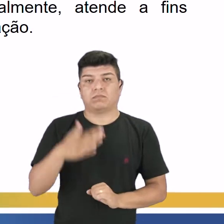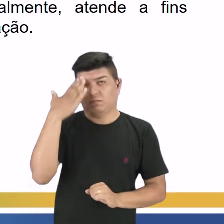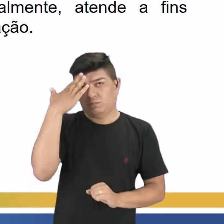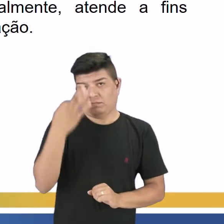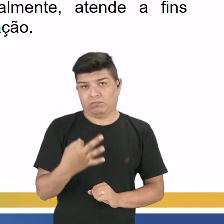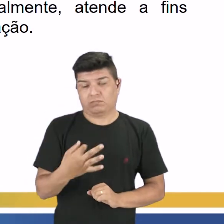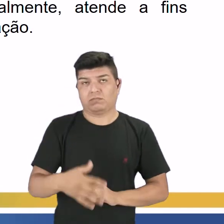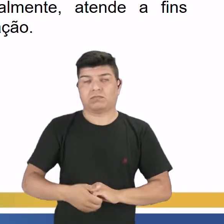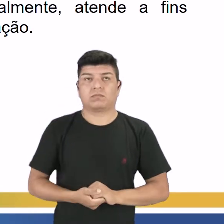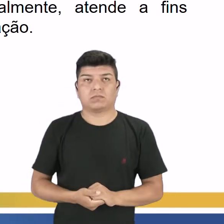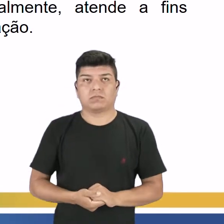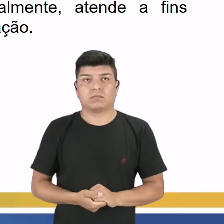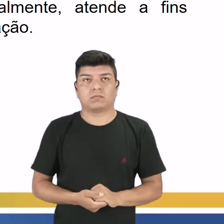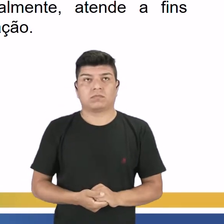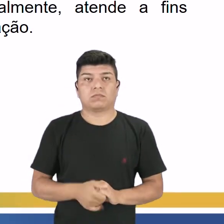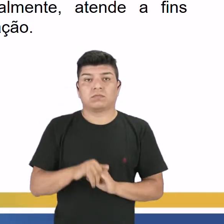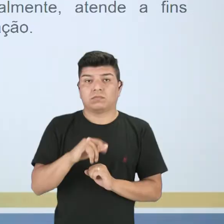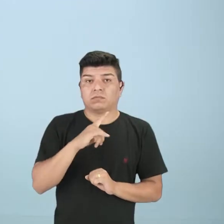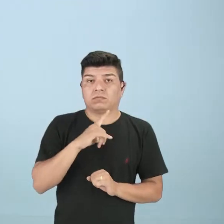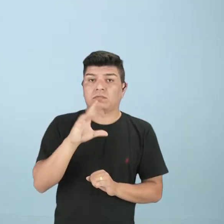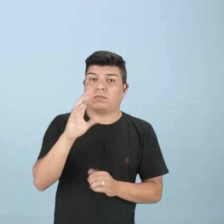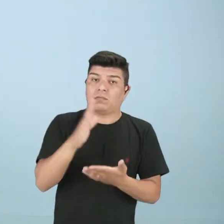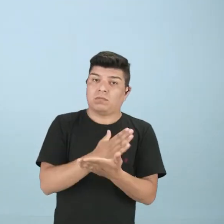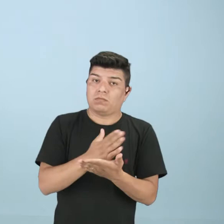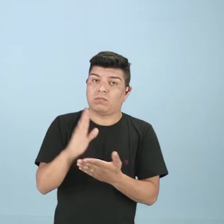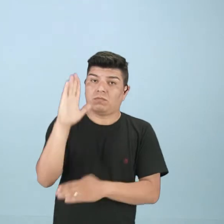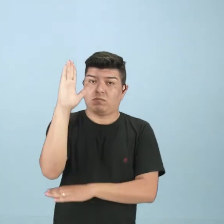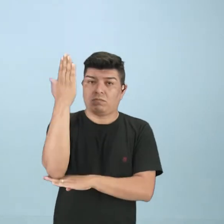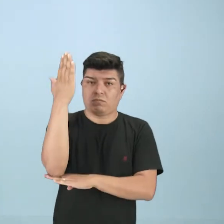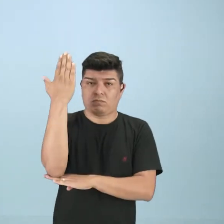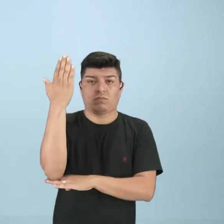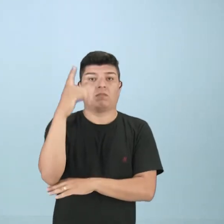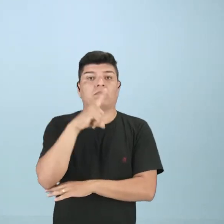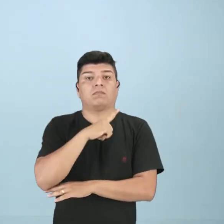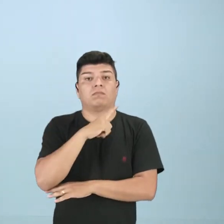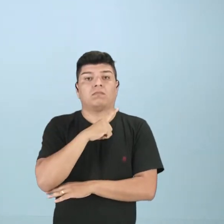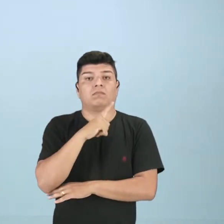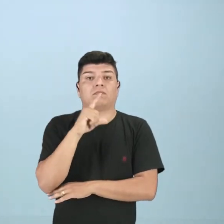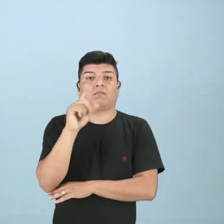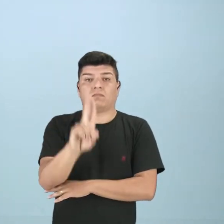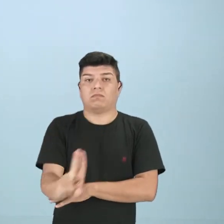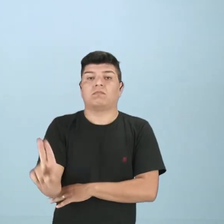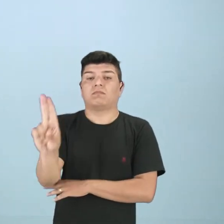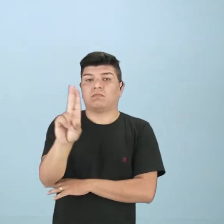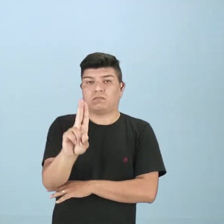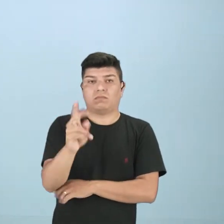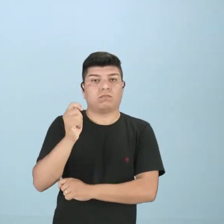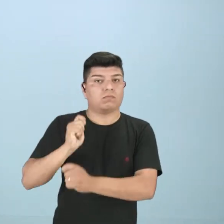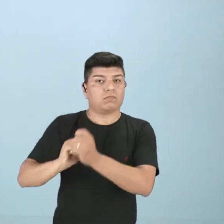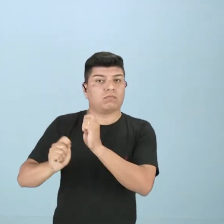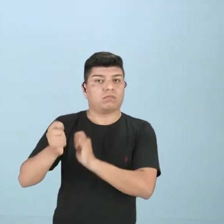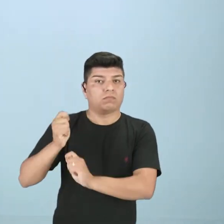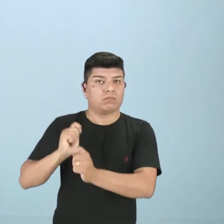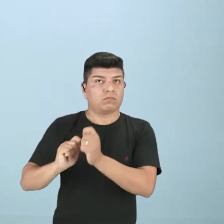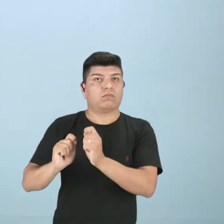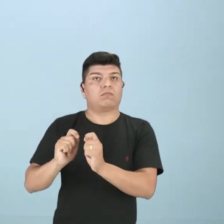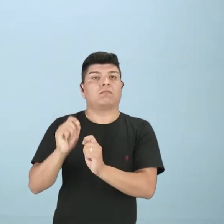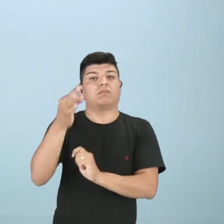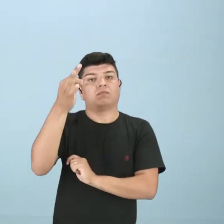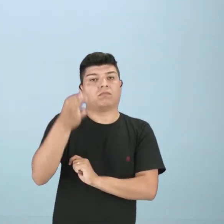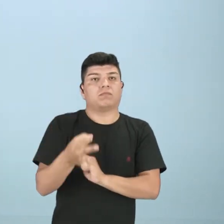Logicamente, né, quando se tira alguns tipos de madeiras, né, para a questão econômica, então,